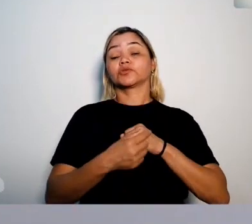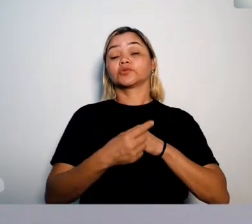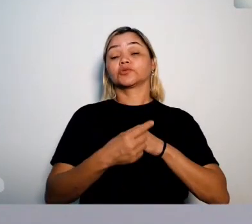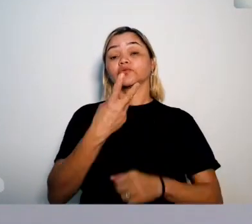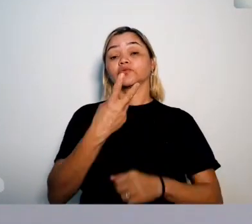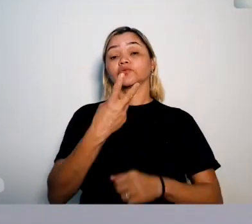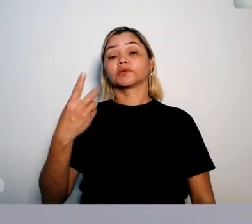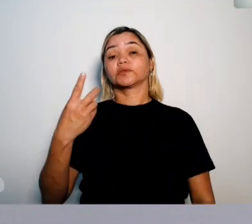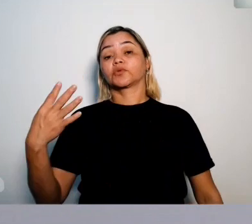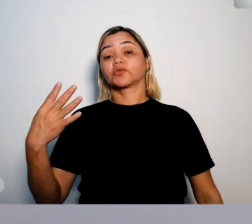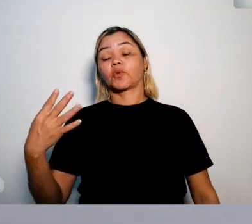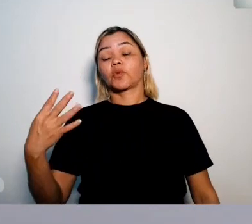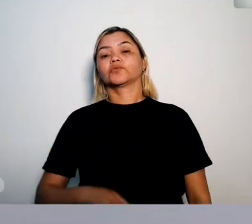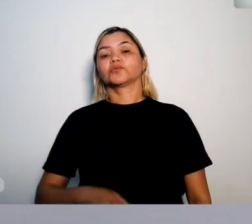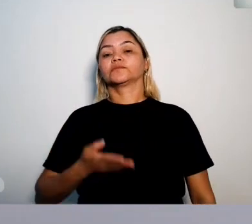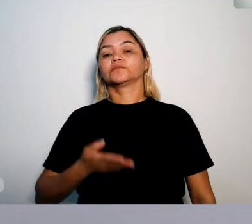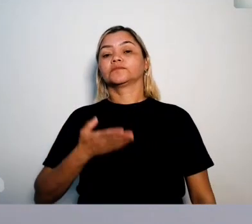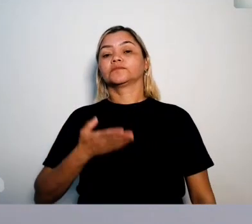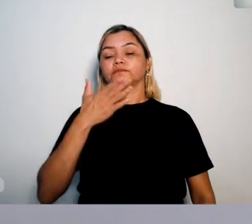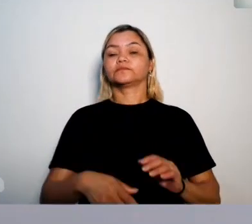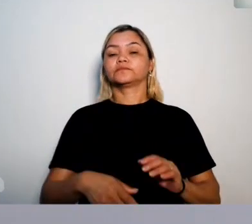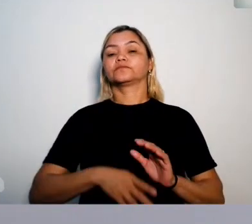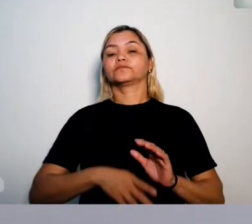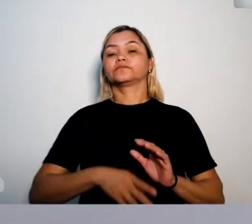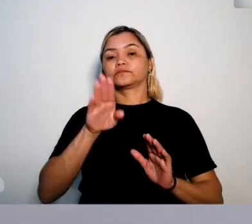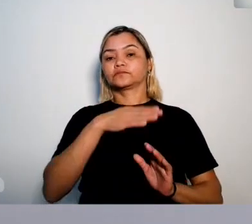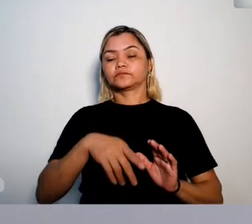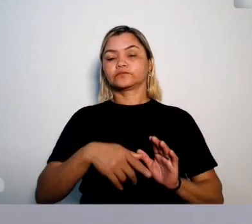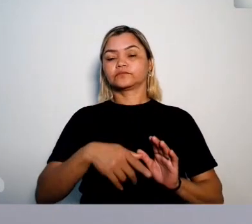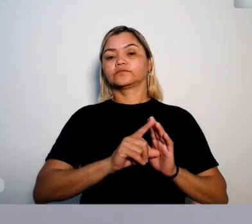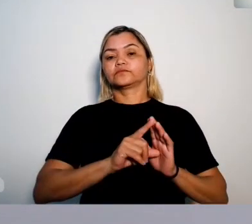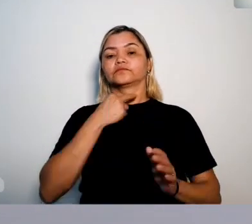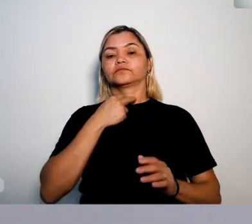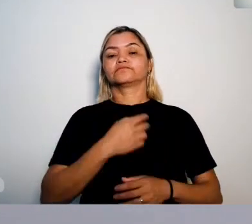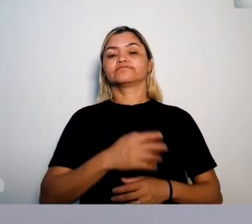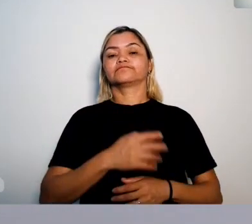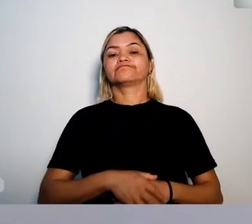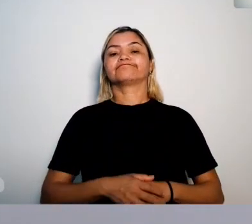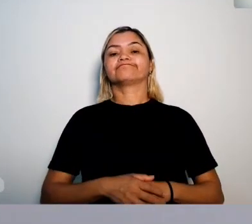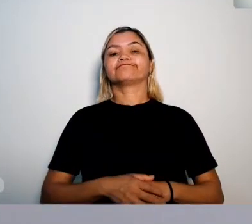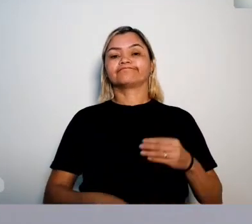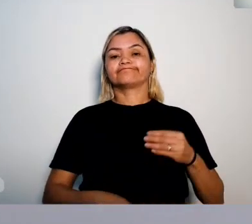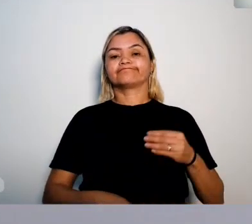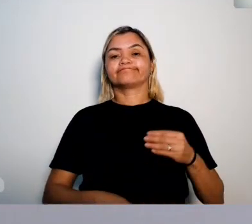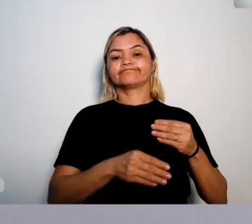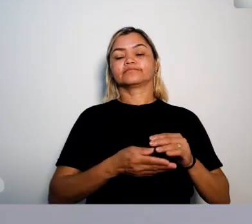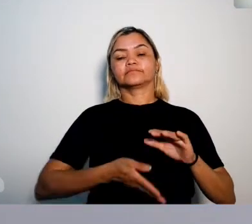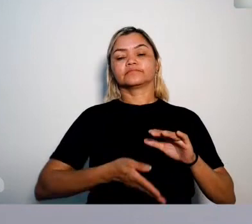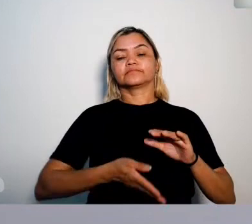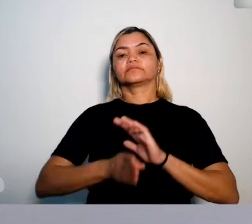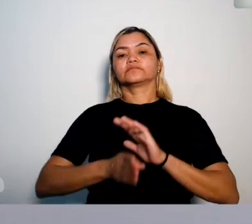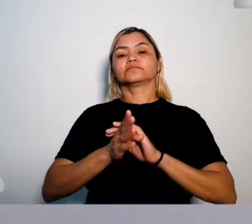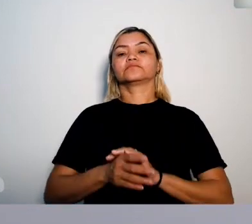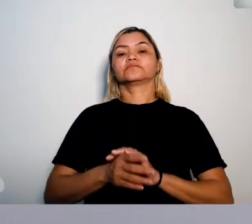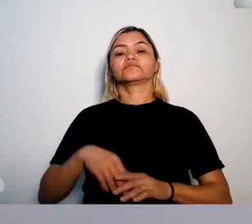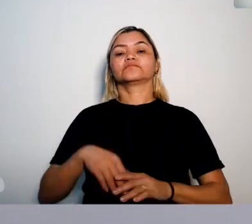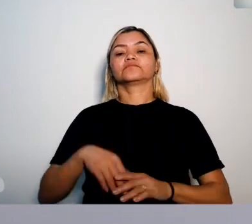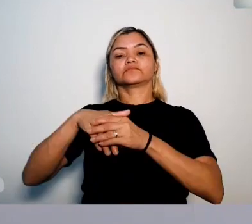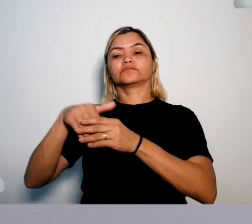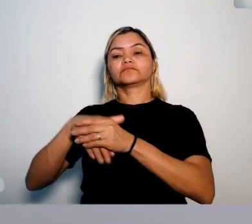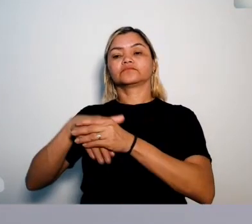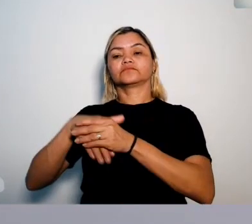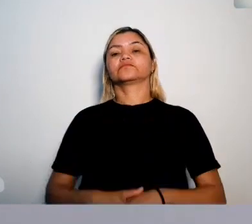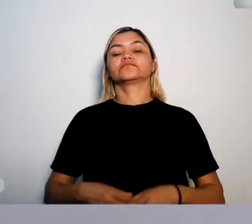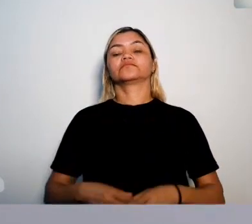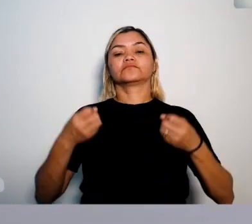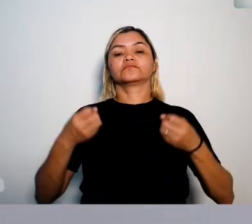requerimentos de adiamento não comportarão encaminhamento de votação nem declaração de voto.